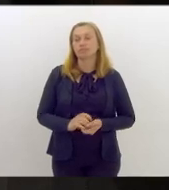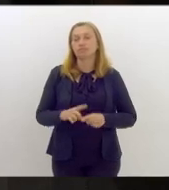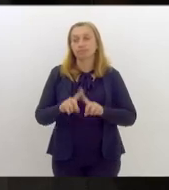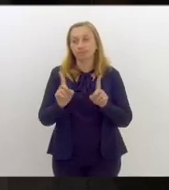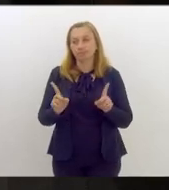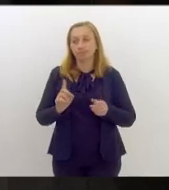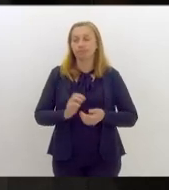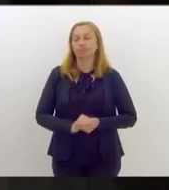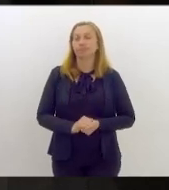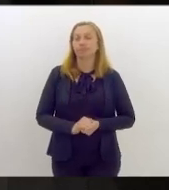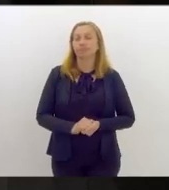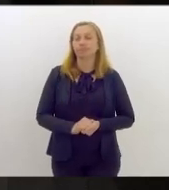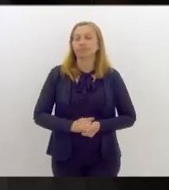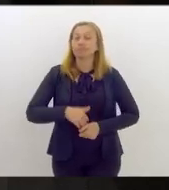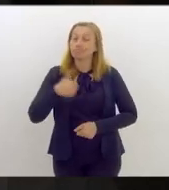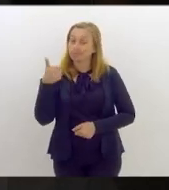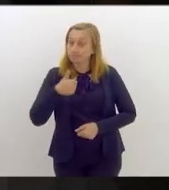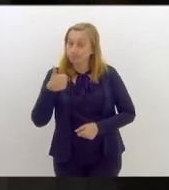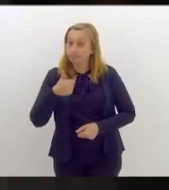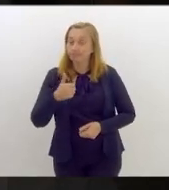Mas, primeiro,